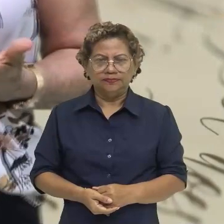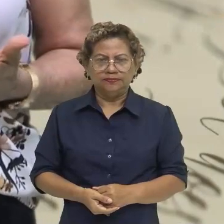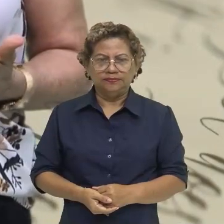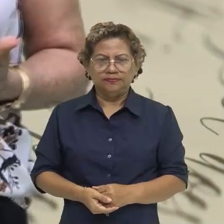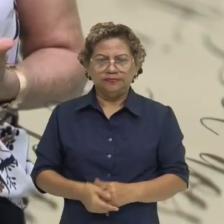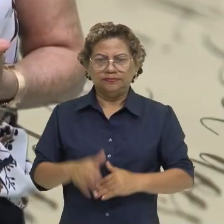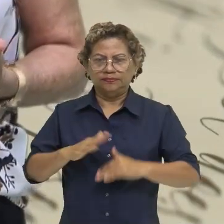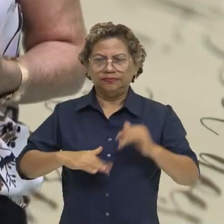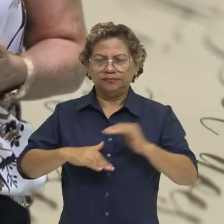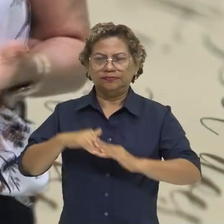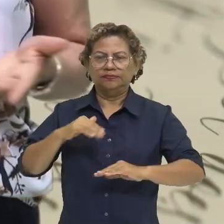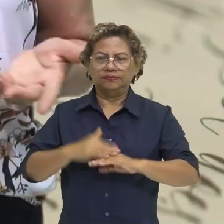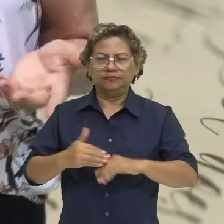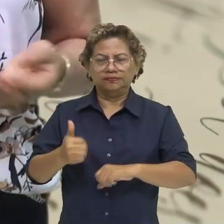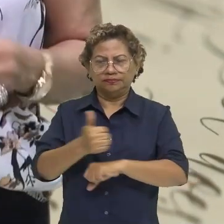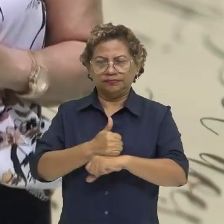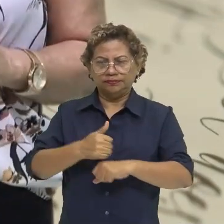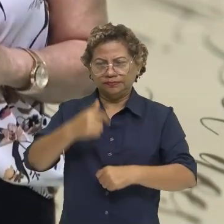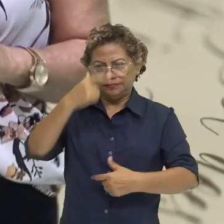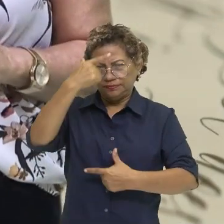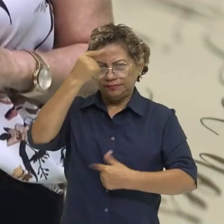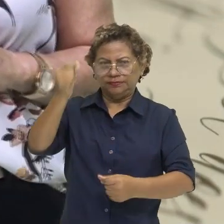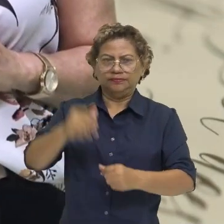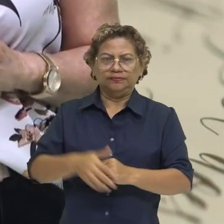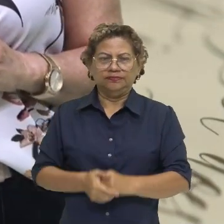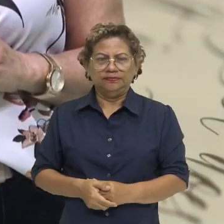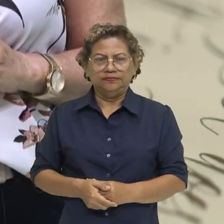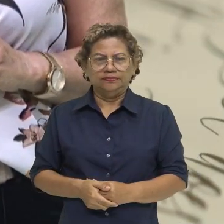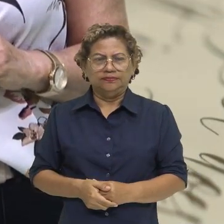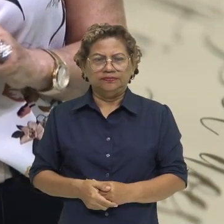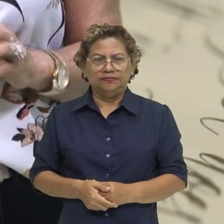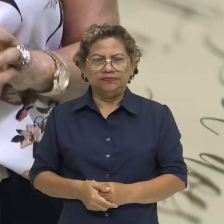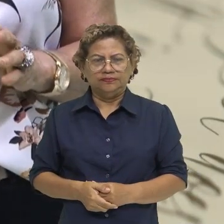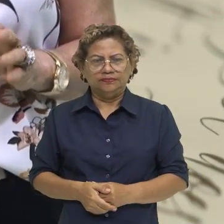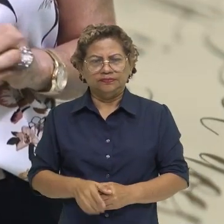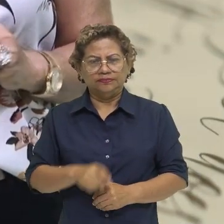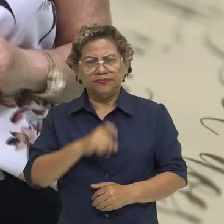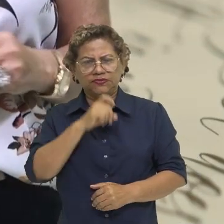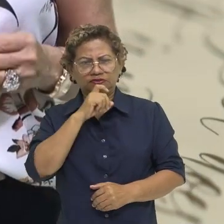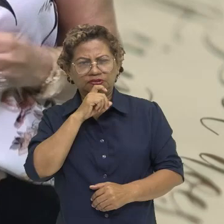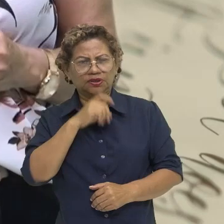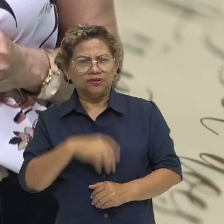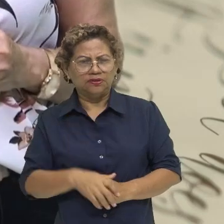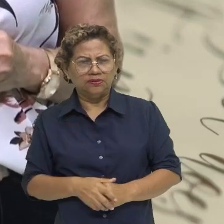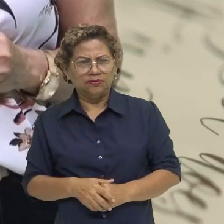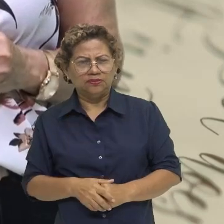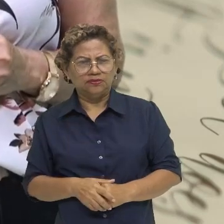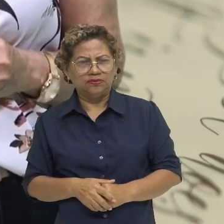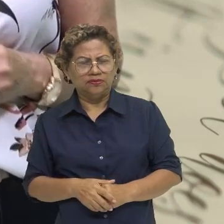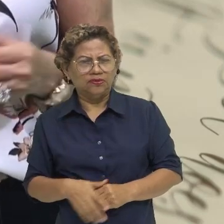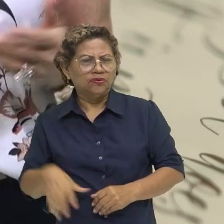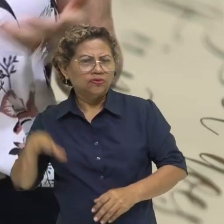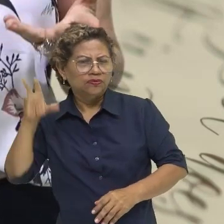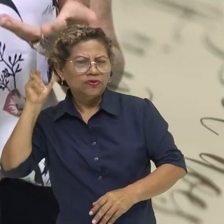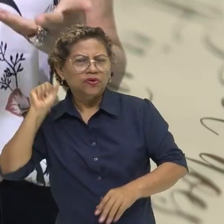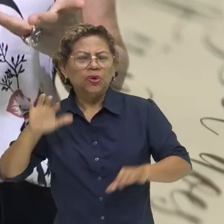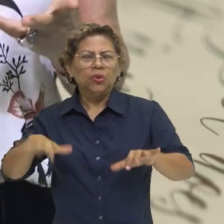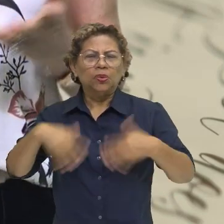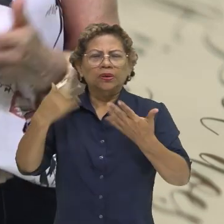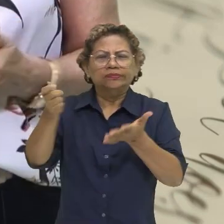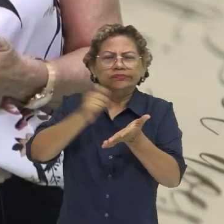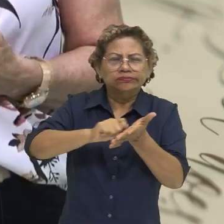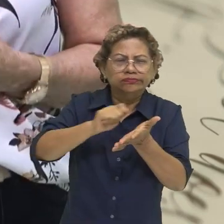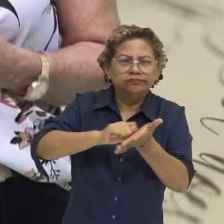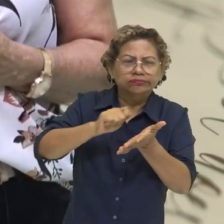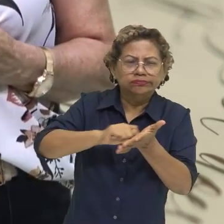Profissão de fé. Invejo Ourives quando escrevo. Imito o amor com que ele em ouro o alto